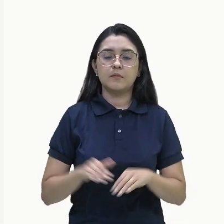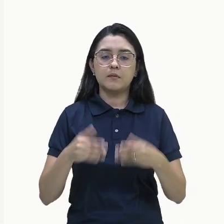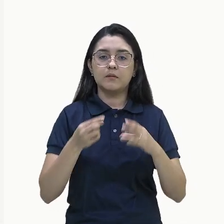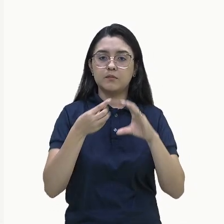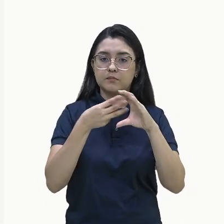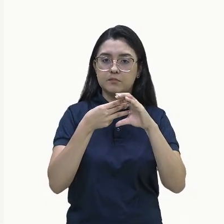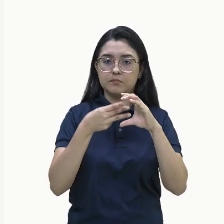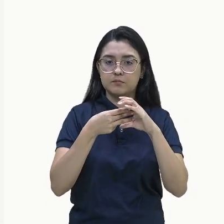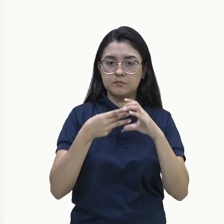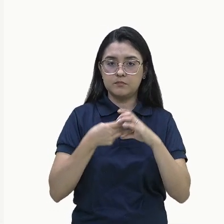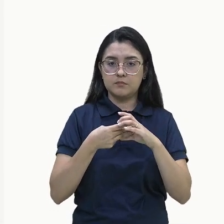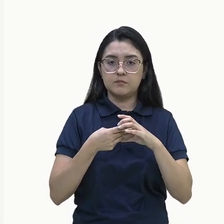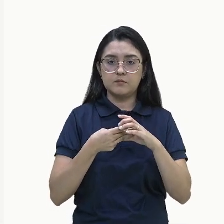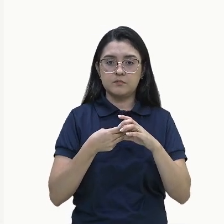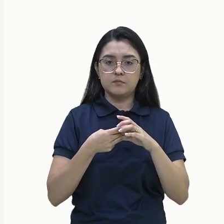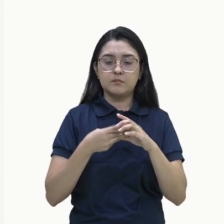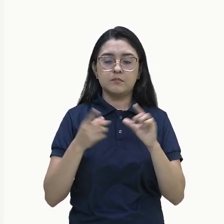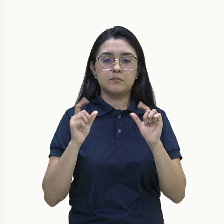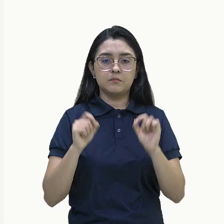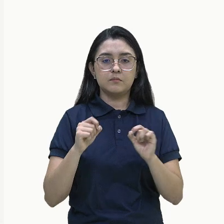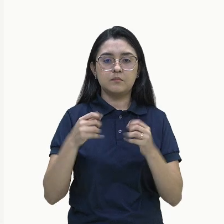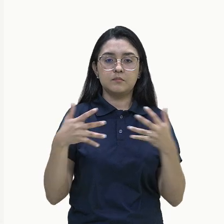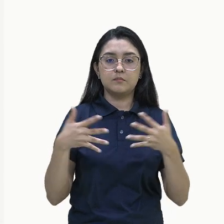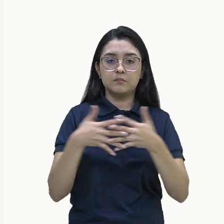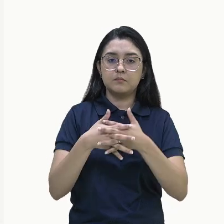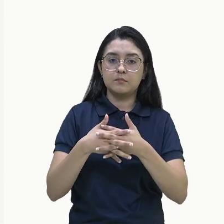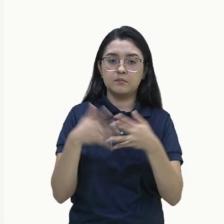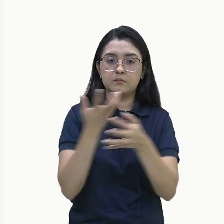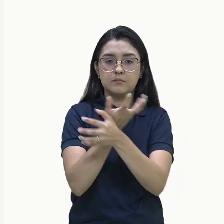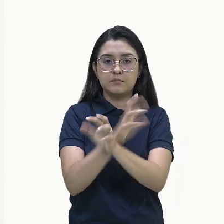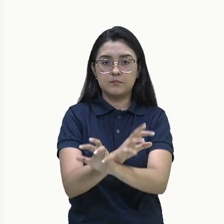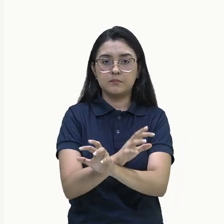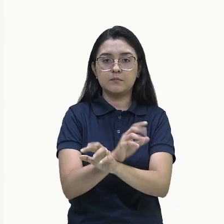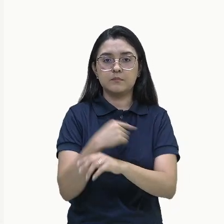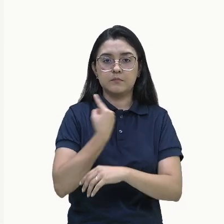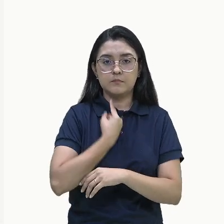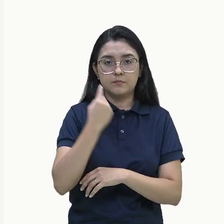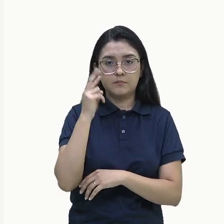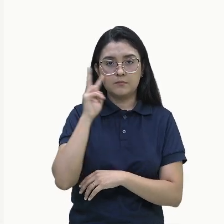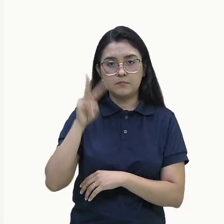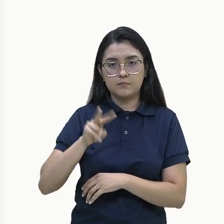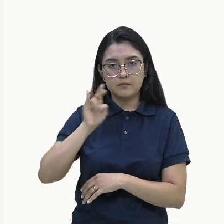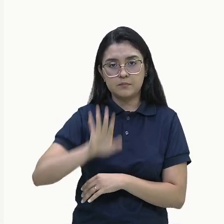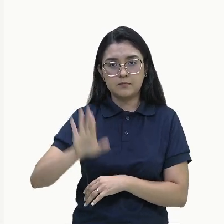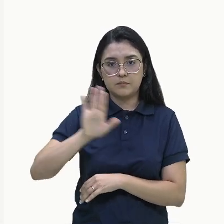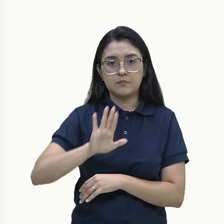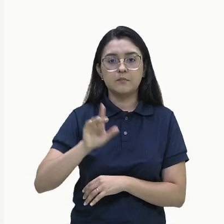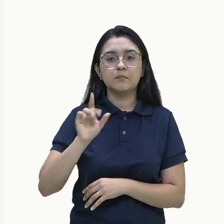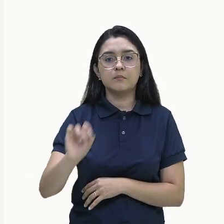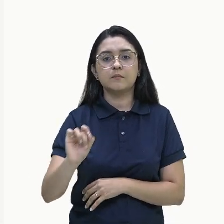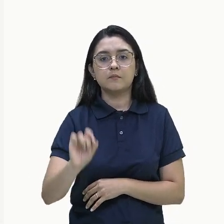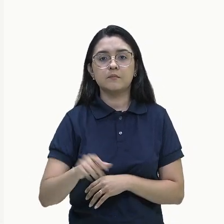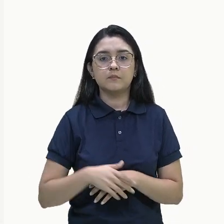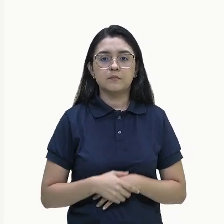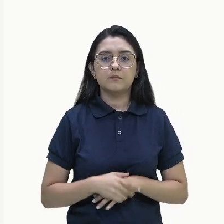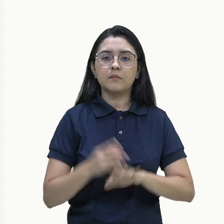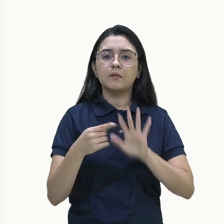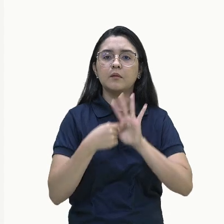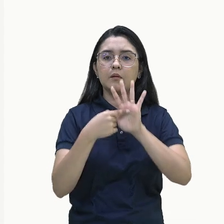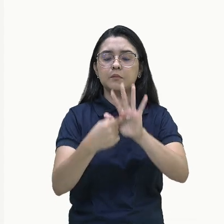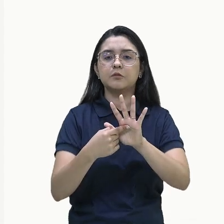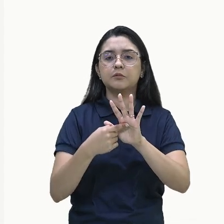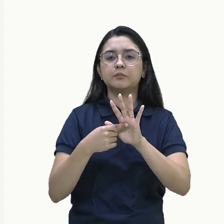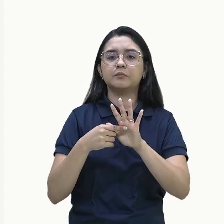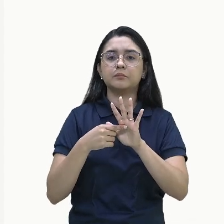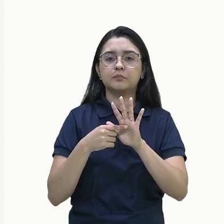do tecido muscular esquelético, como nós estamos vendo aí, olha, elas está em destaque, né?